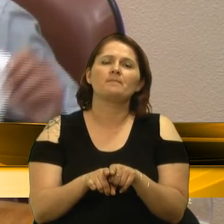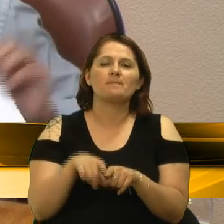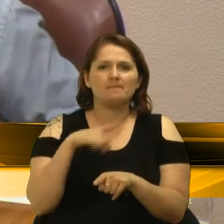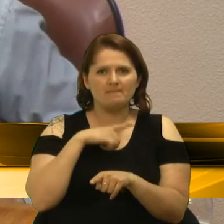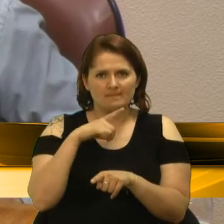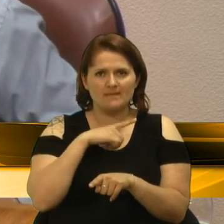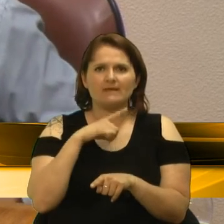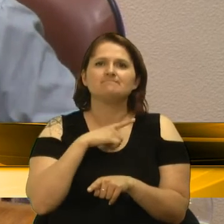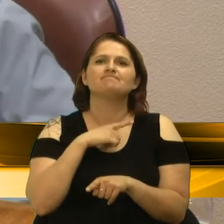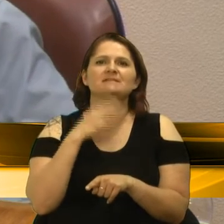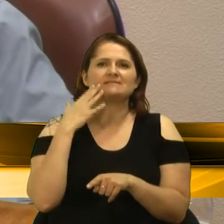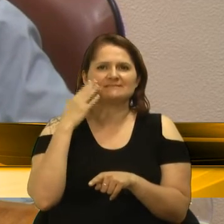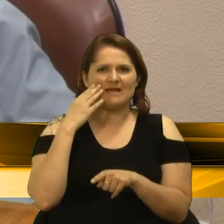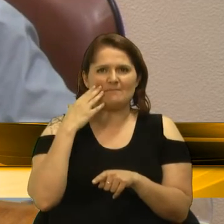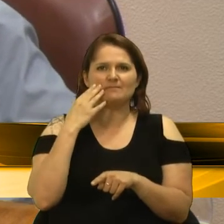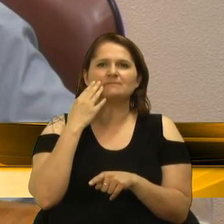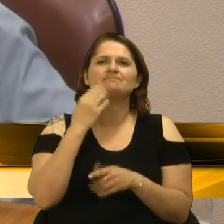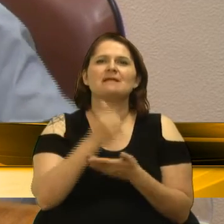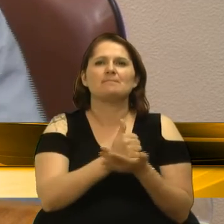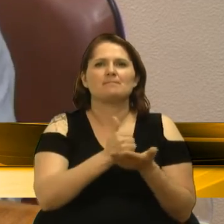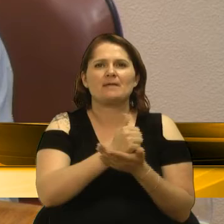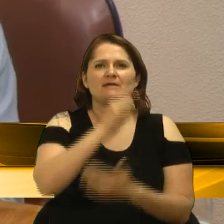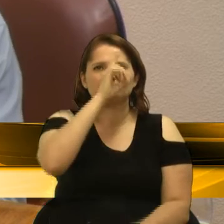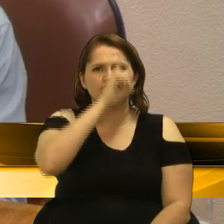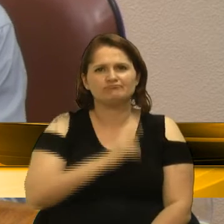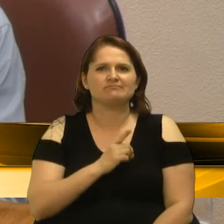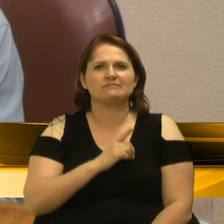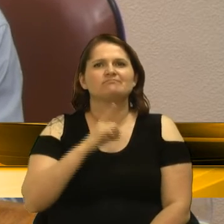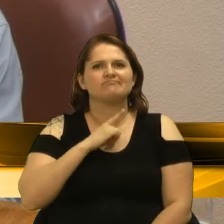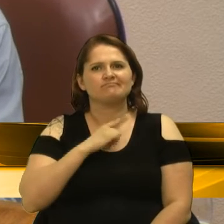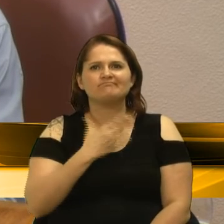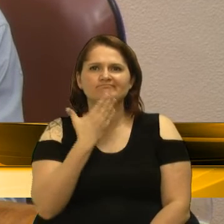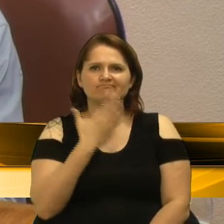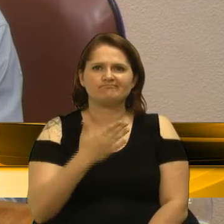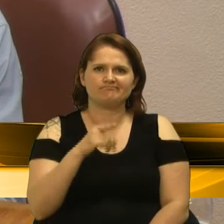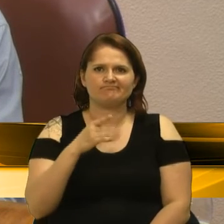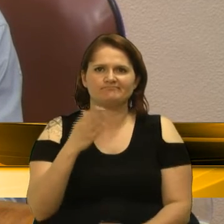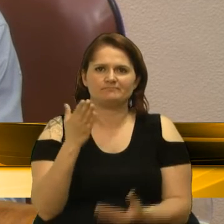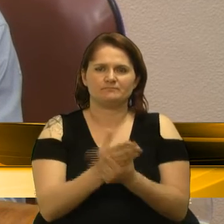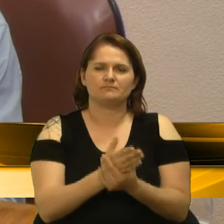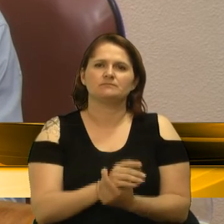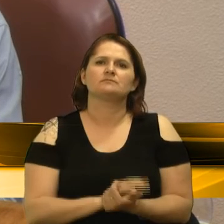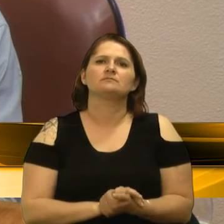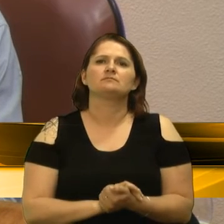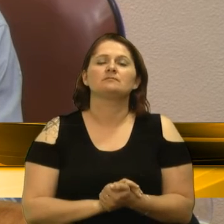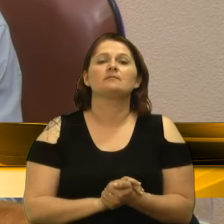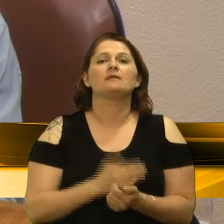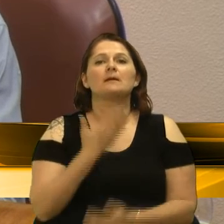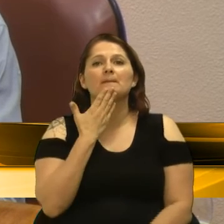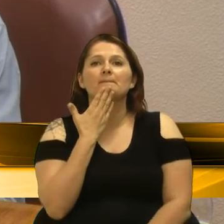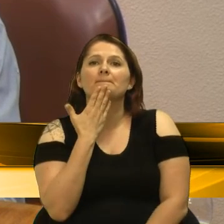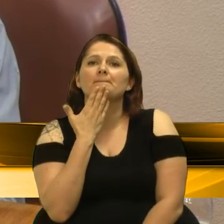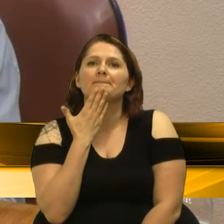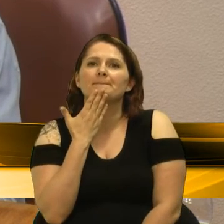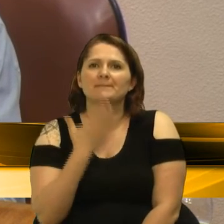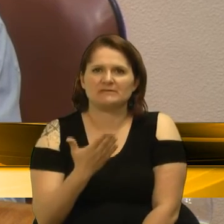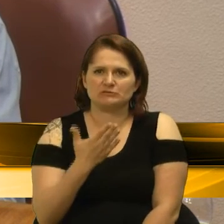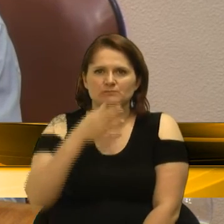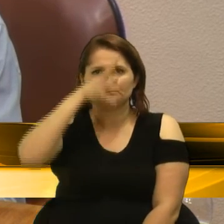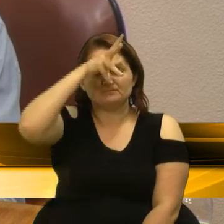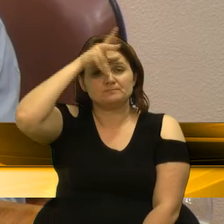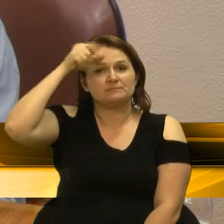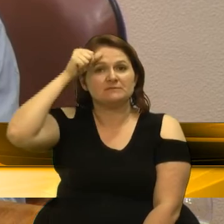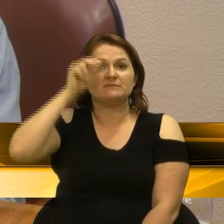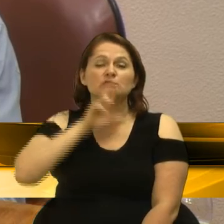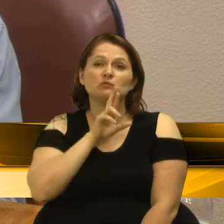fundamentos de direito que sustentam o pleito. No evento 03, foi determinada a intimação da parte autora para se manifestar sobre a